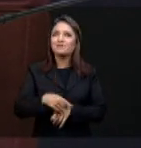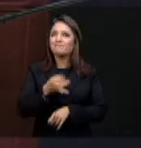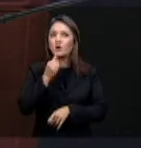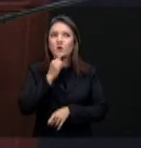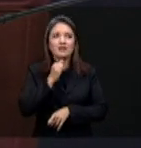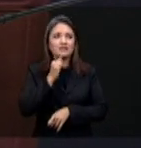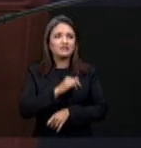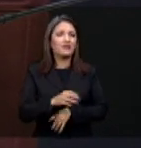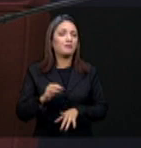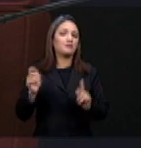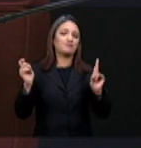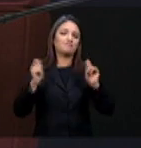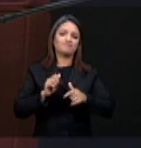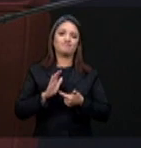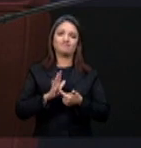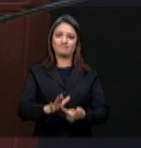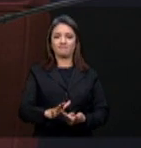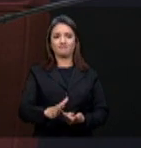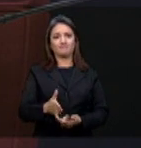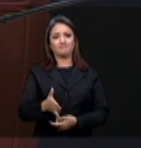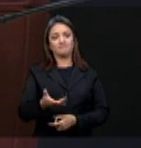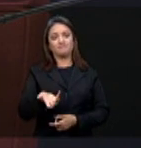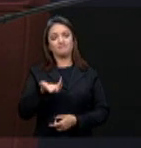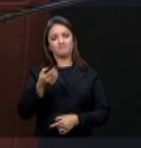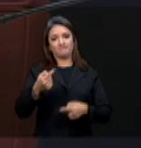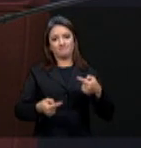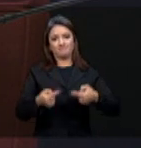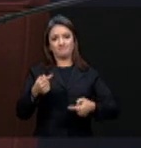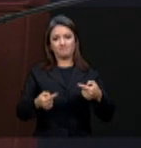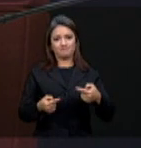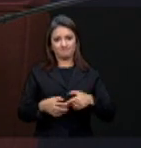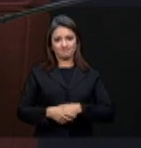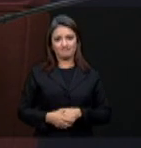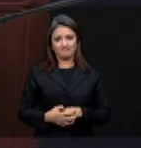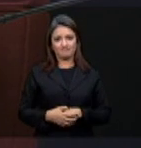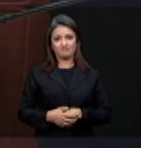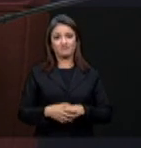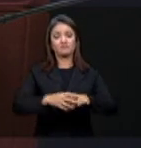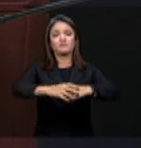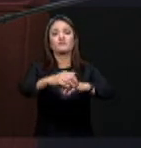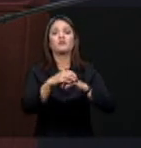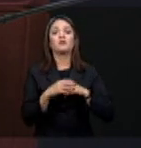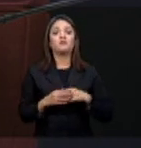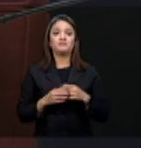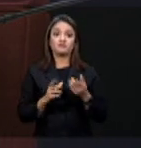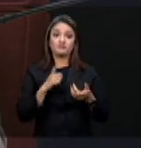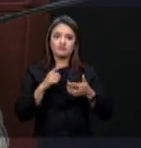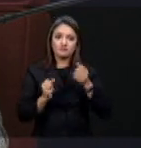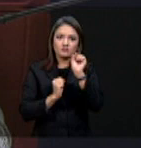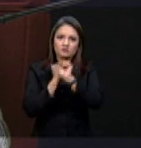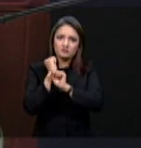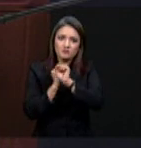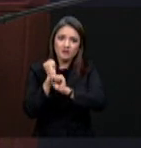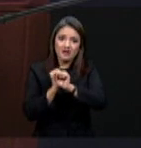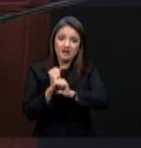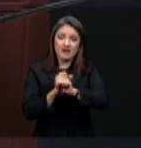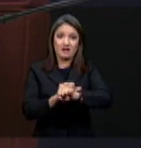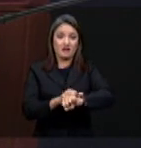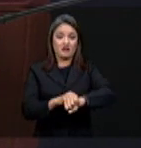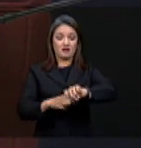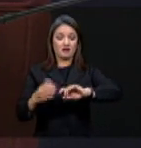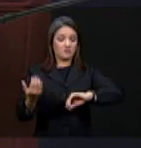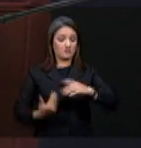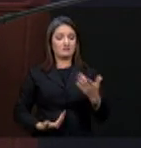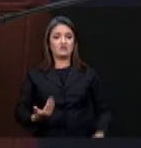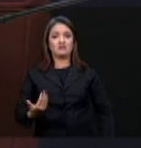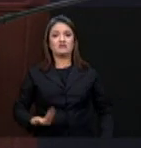do que eu queria colocar em Pauta aqui é durante séculos a prestação de serviços de saneamento no Brasil